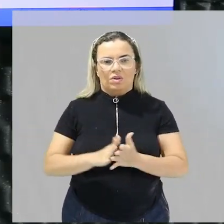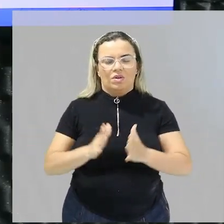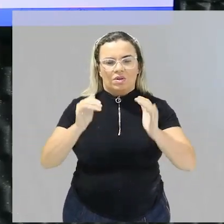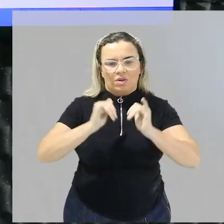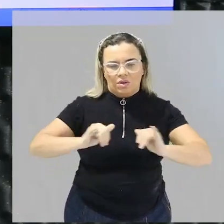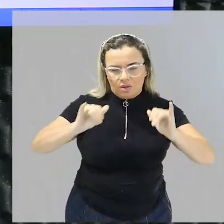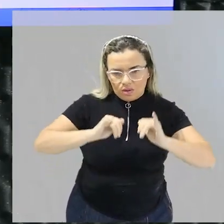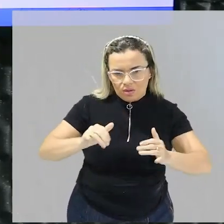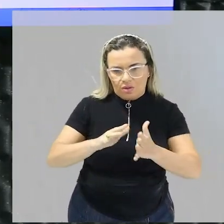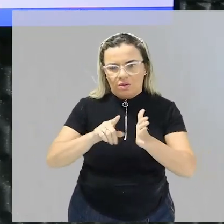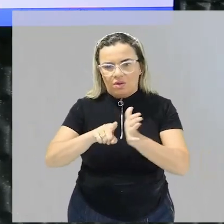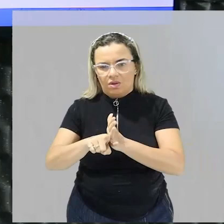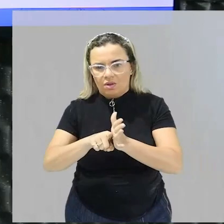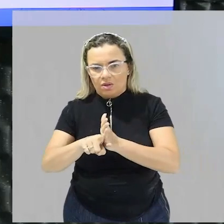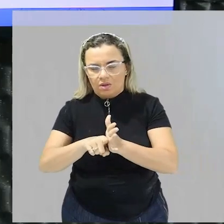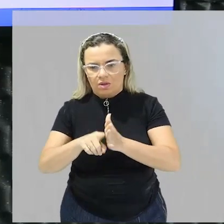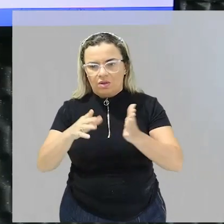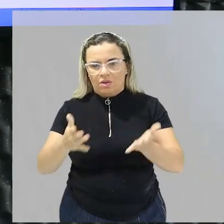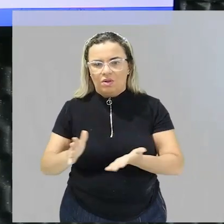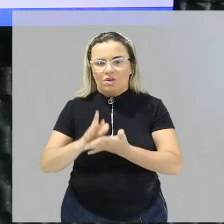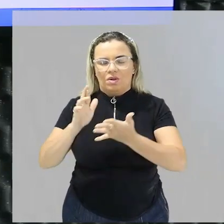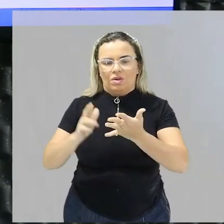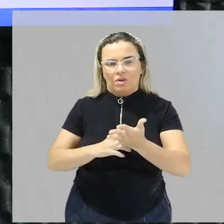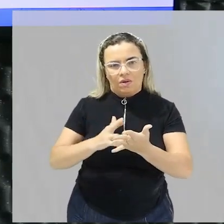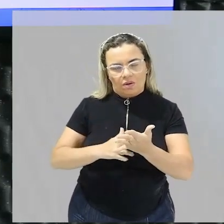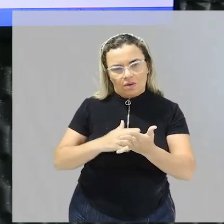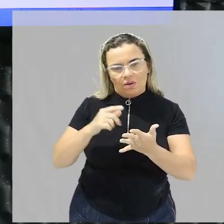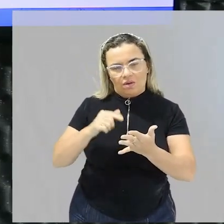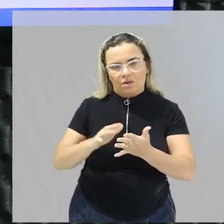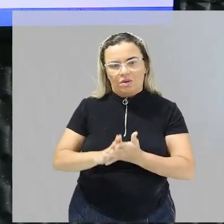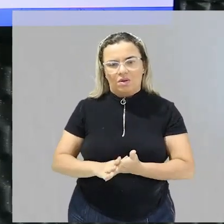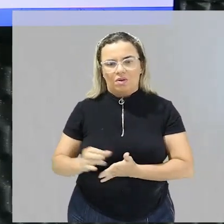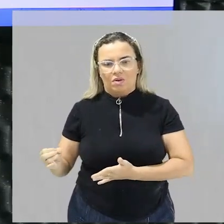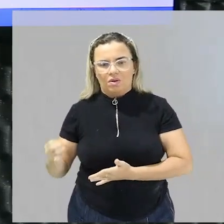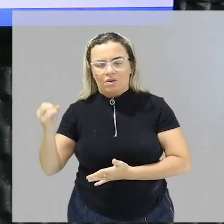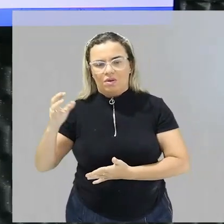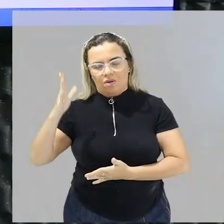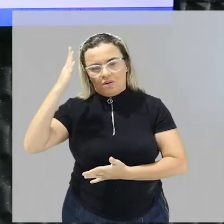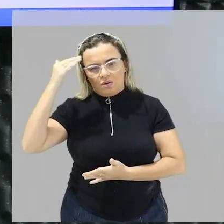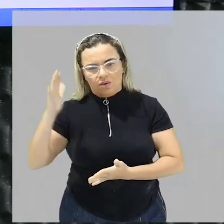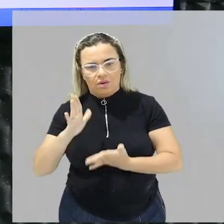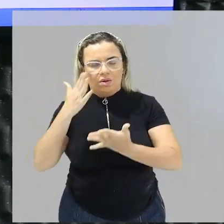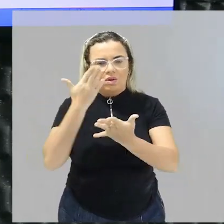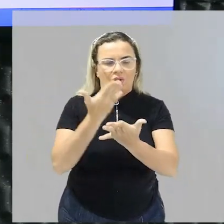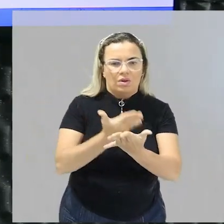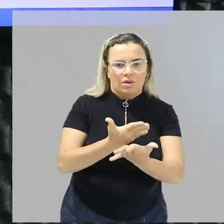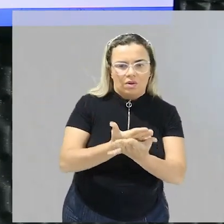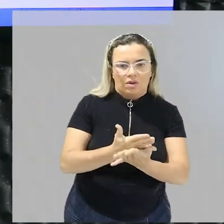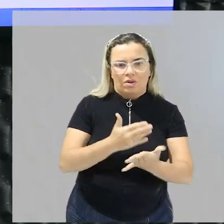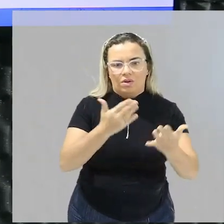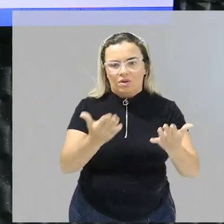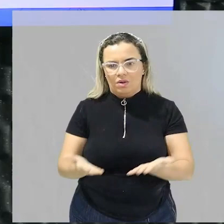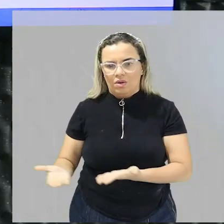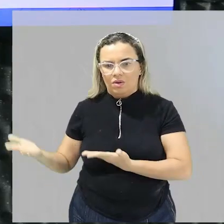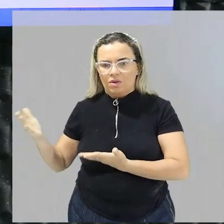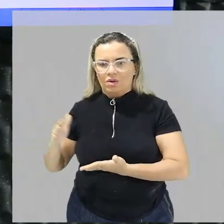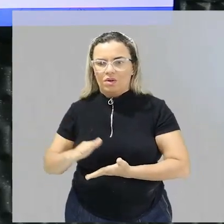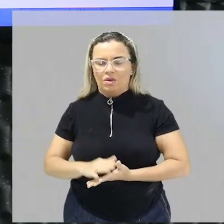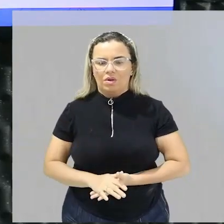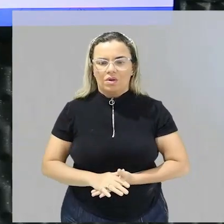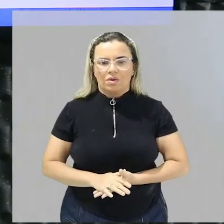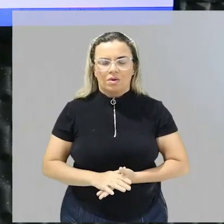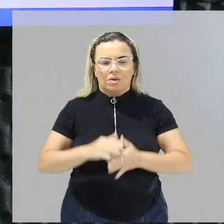né, uma revista aí muito importante dentro desse estudo, né, da